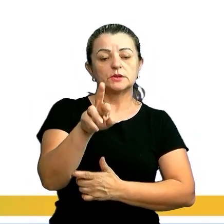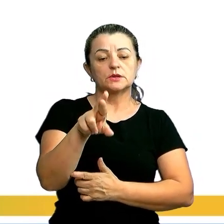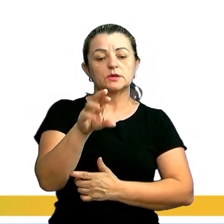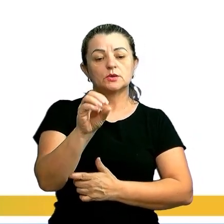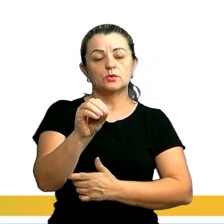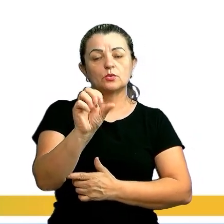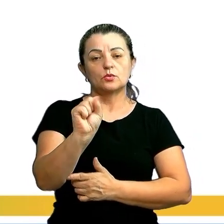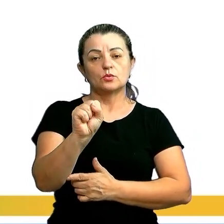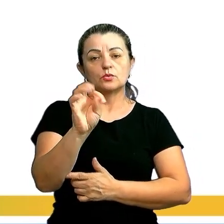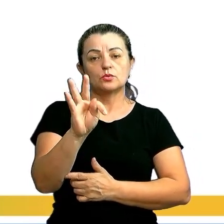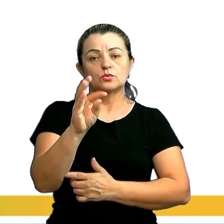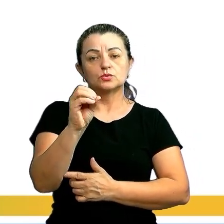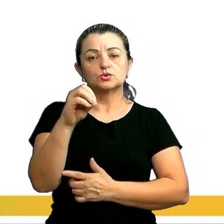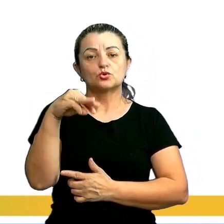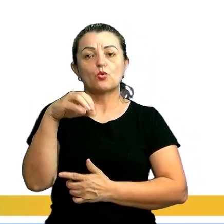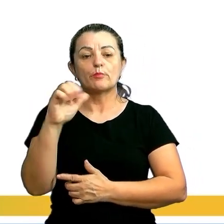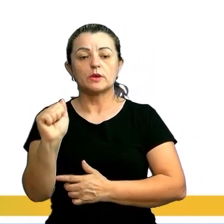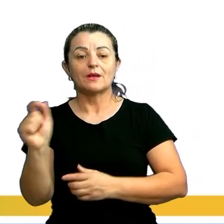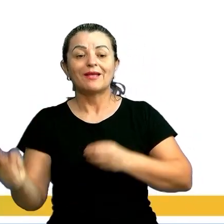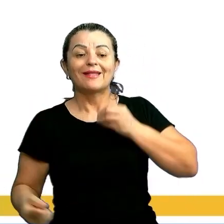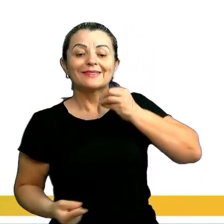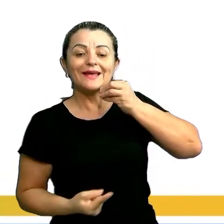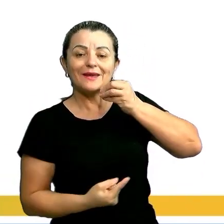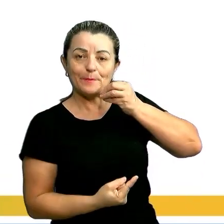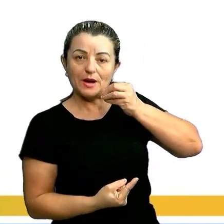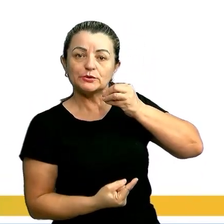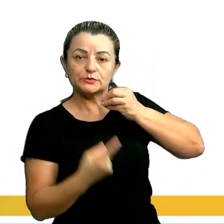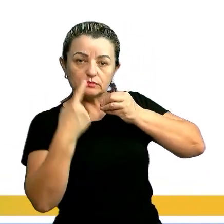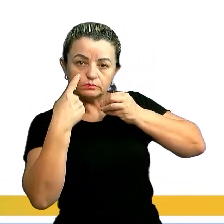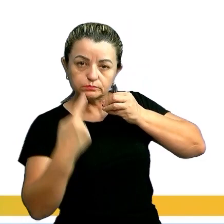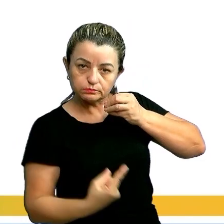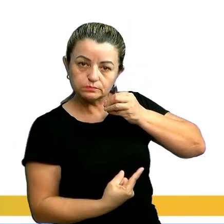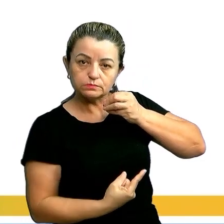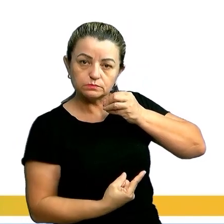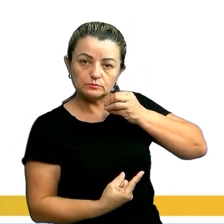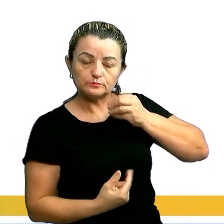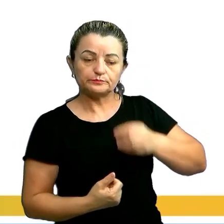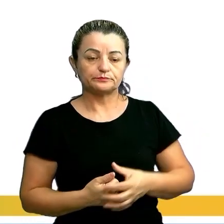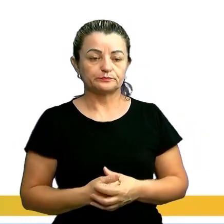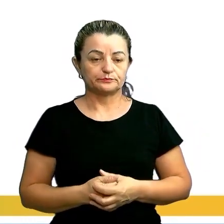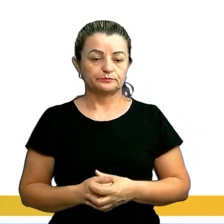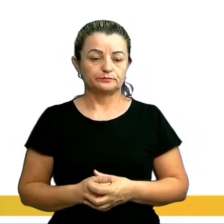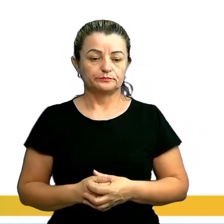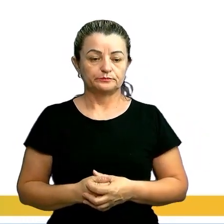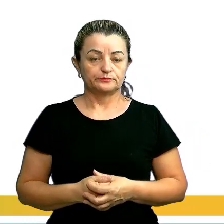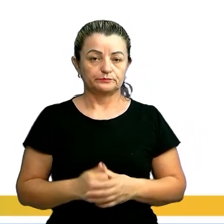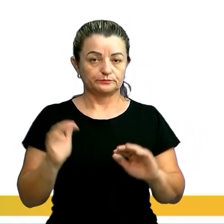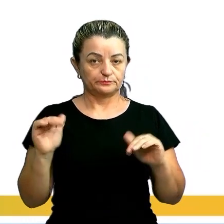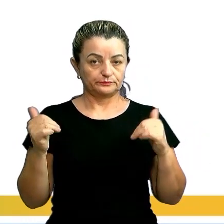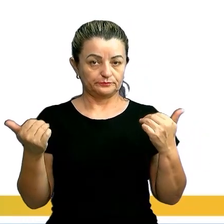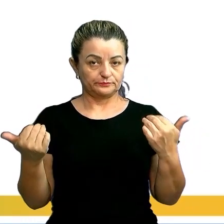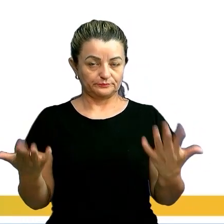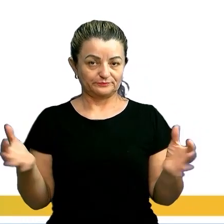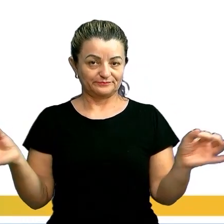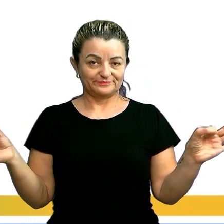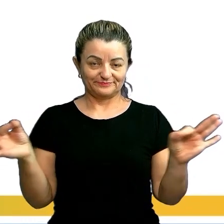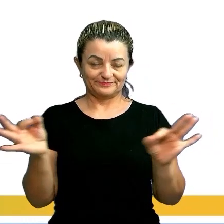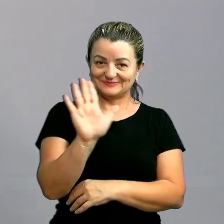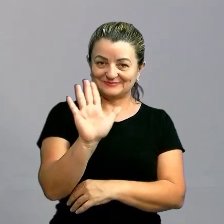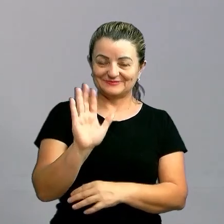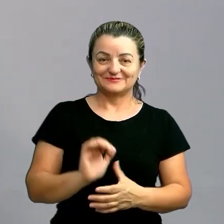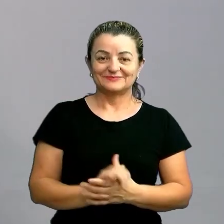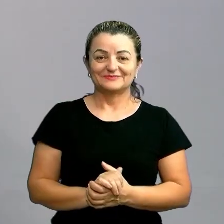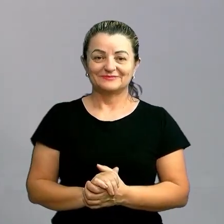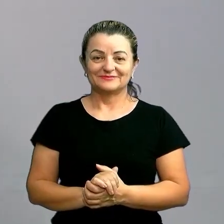embaixo. Ok? Eu passei adiante para vocês. Pessoal, missão cumprida. Até a